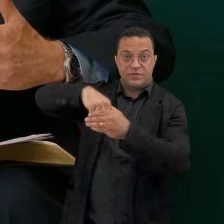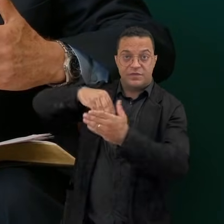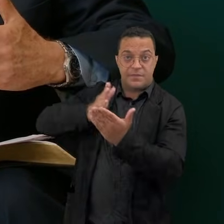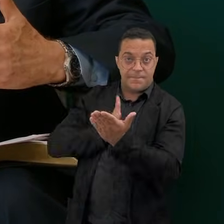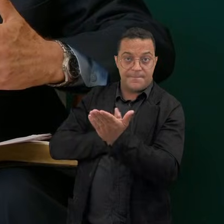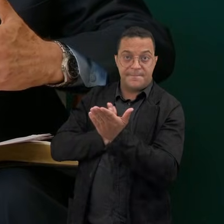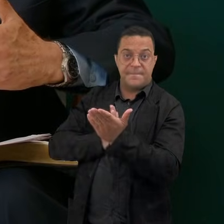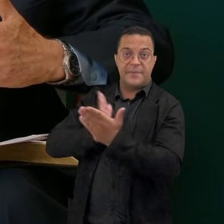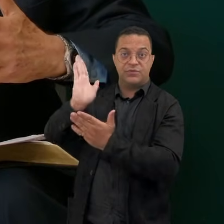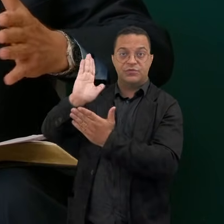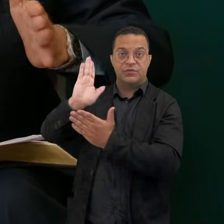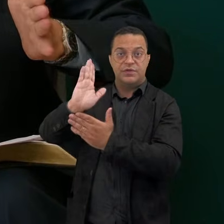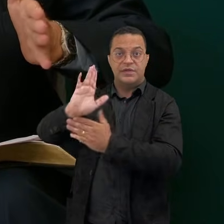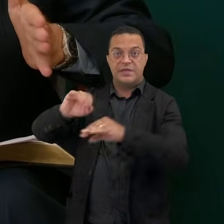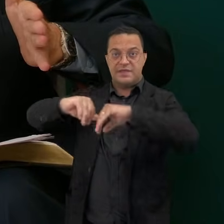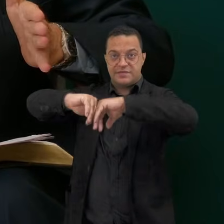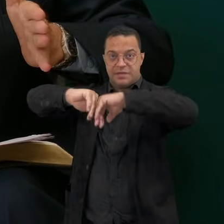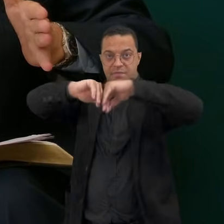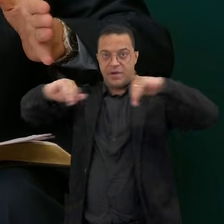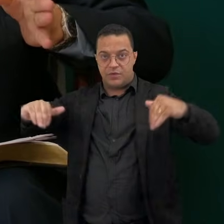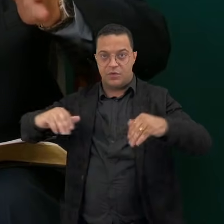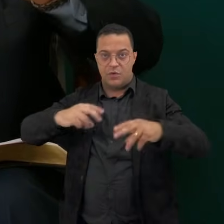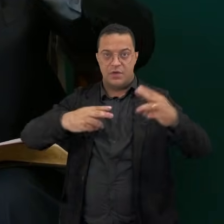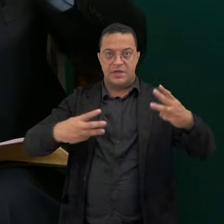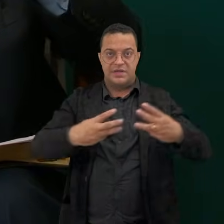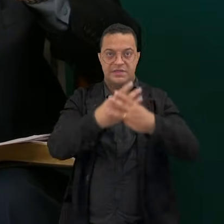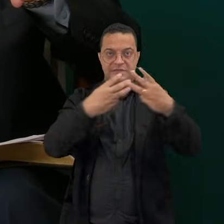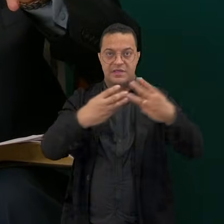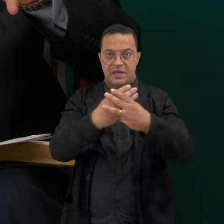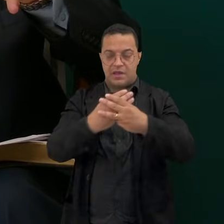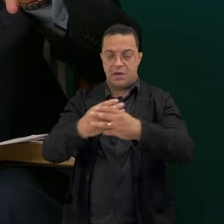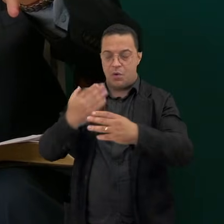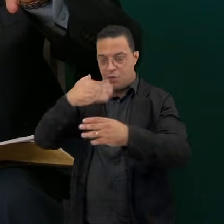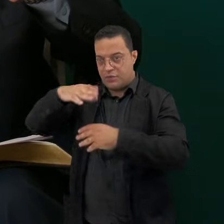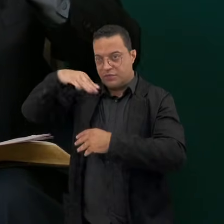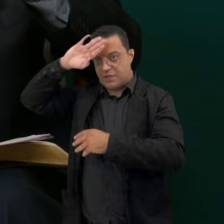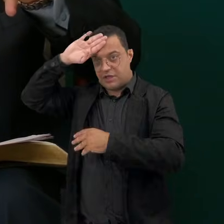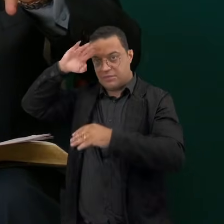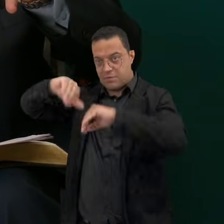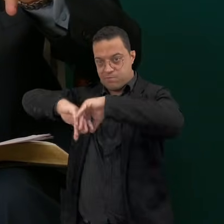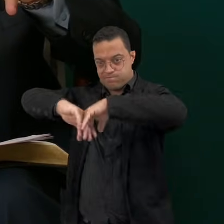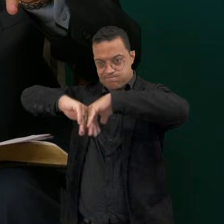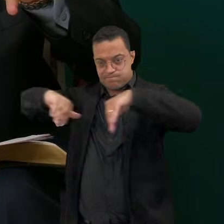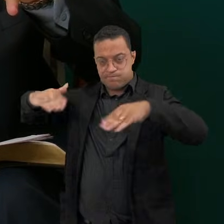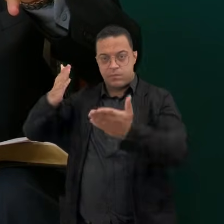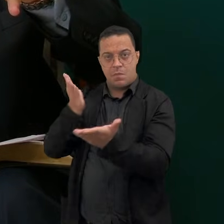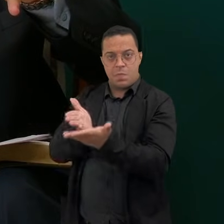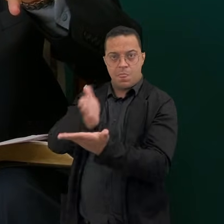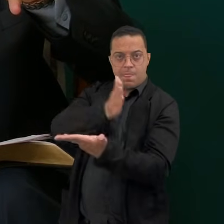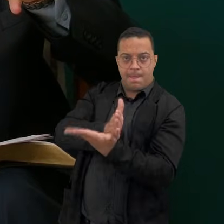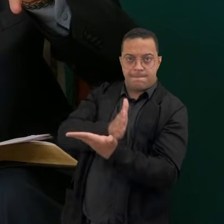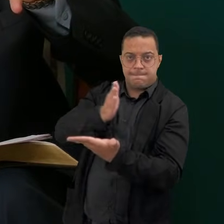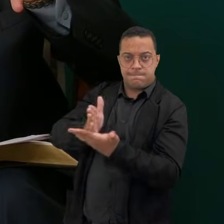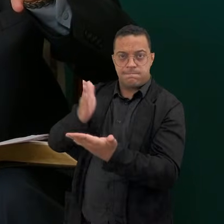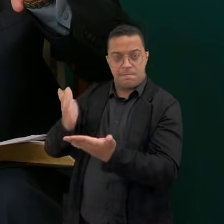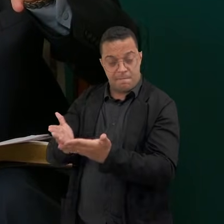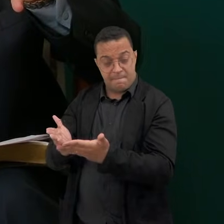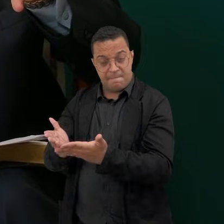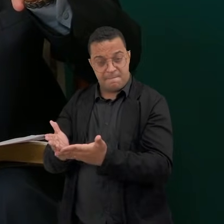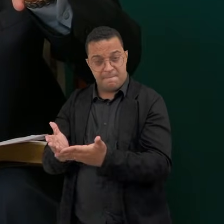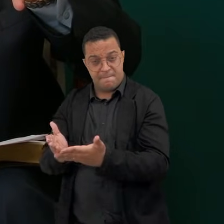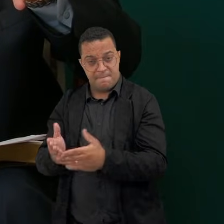foi aprovado. Então, em novembro de 47 foi aprovado na ONU, só que eles tinham que dar um